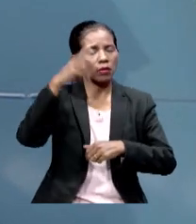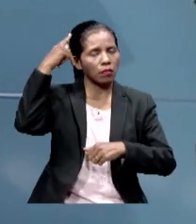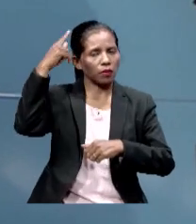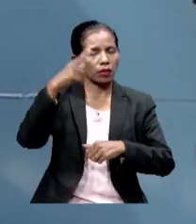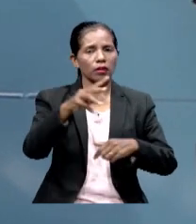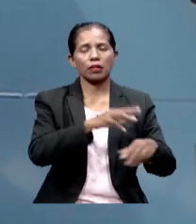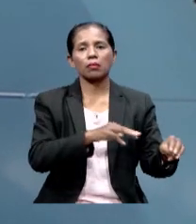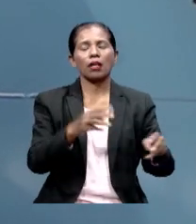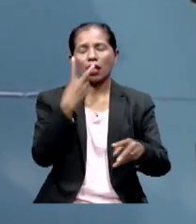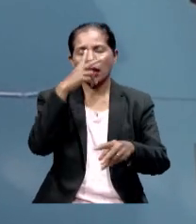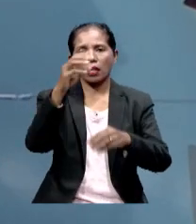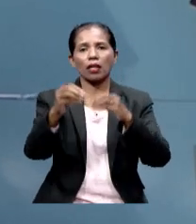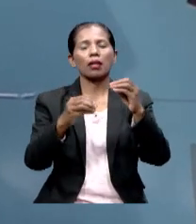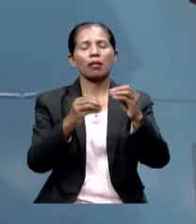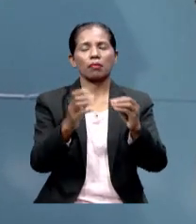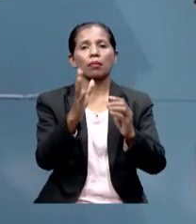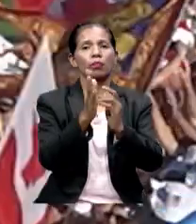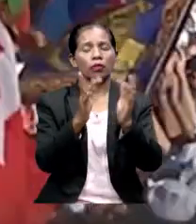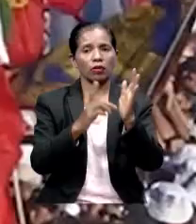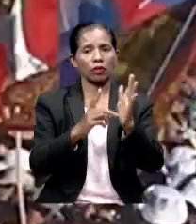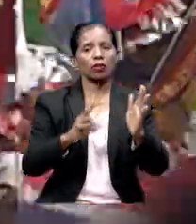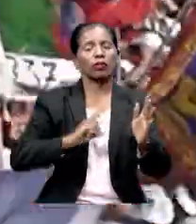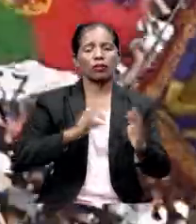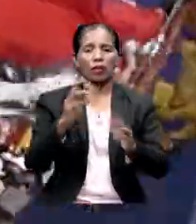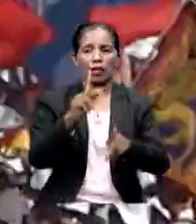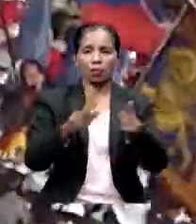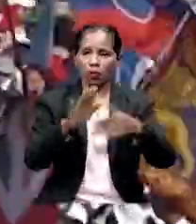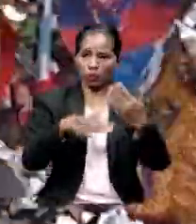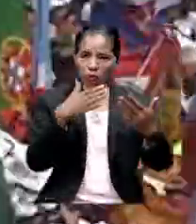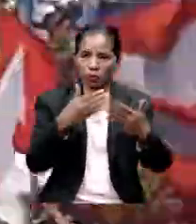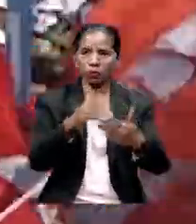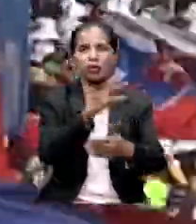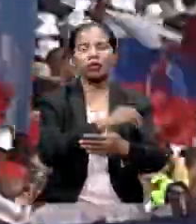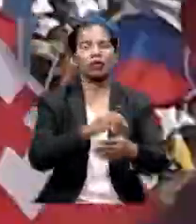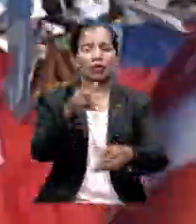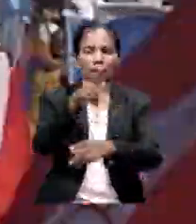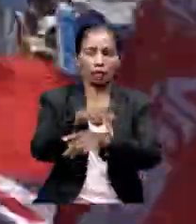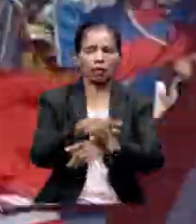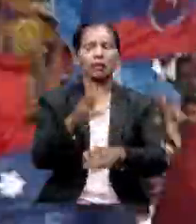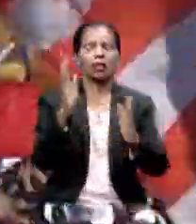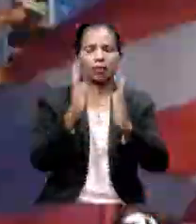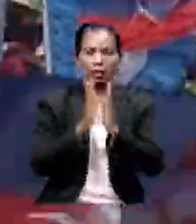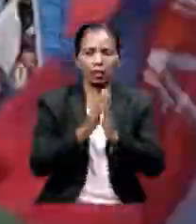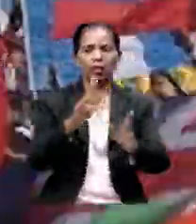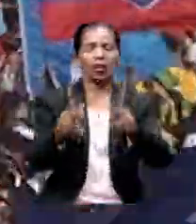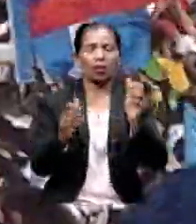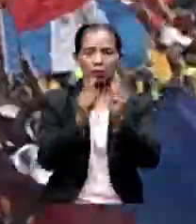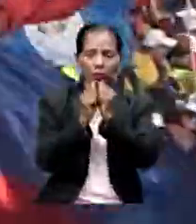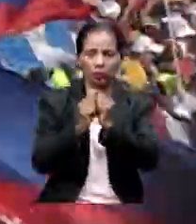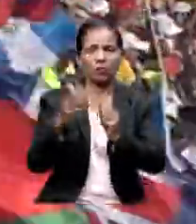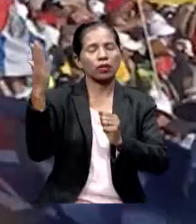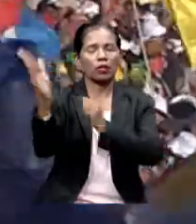Mosba Fátima, onde reza muito com Sarane Sira, e a Capelinha de Aparição, Noia Calan, se reza muito com o peregrino Sira e a